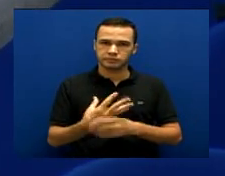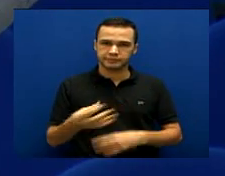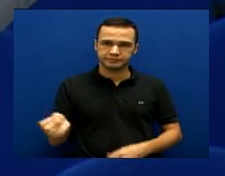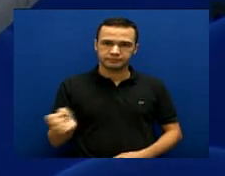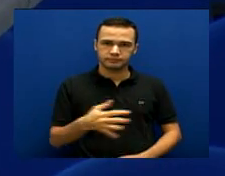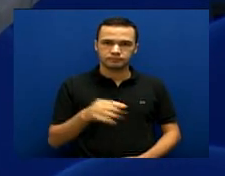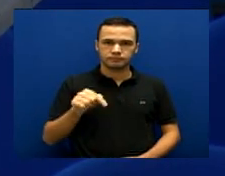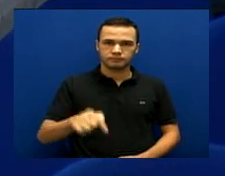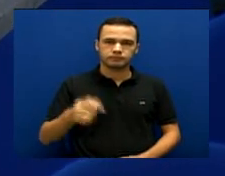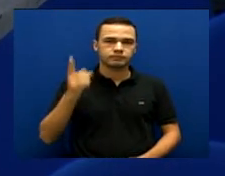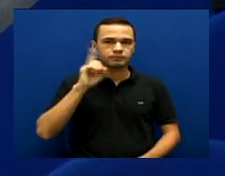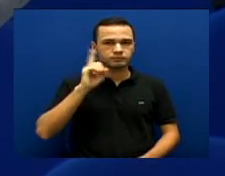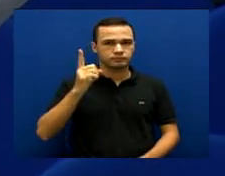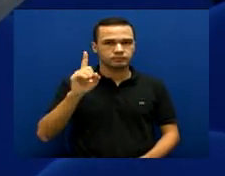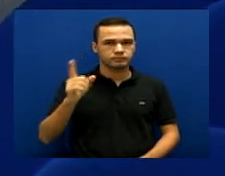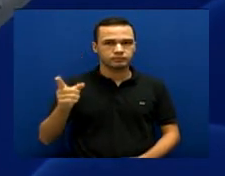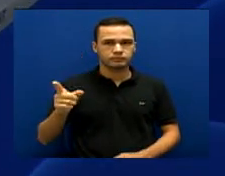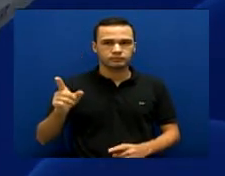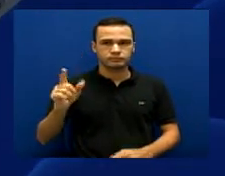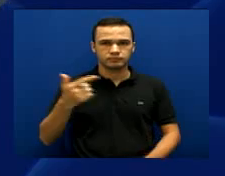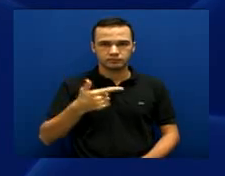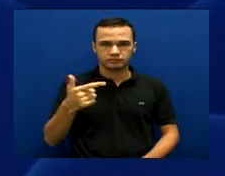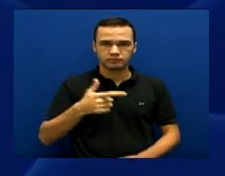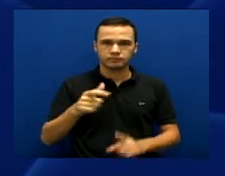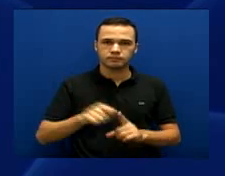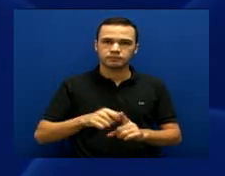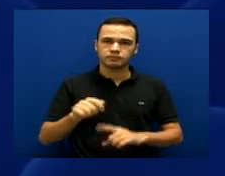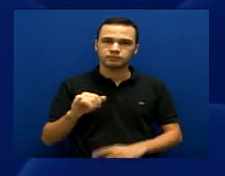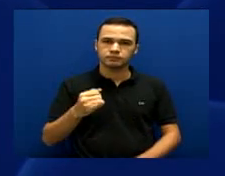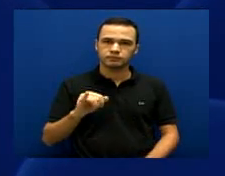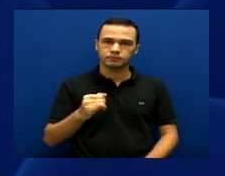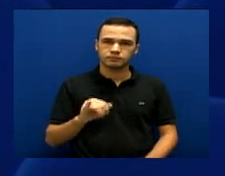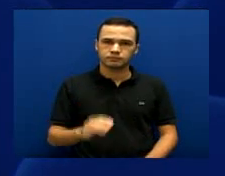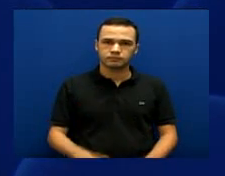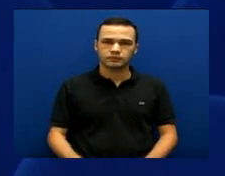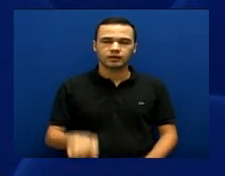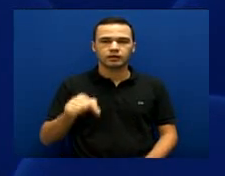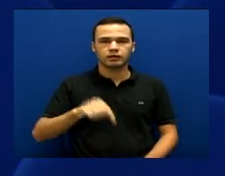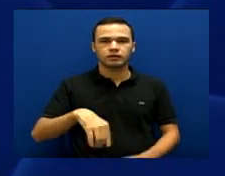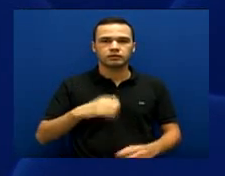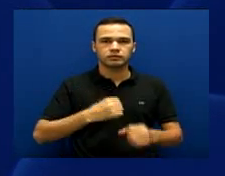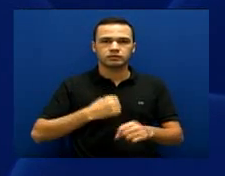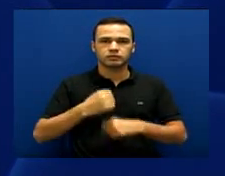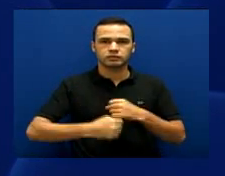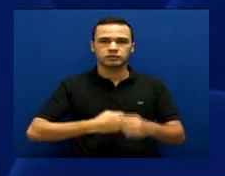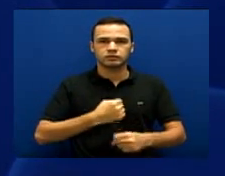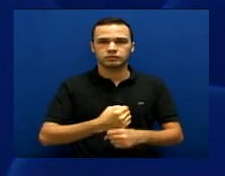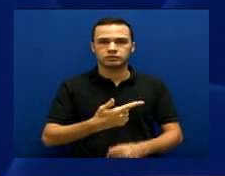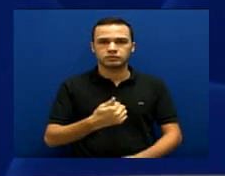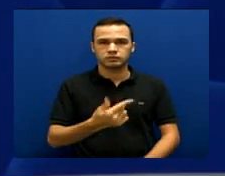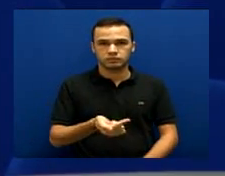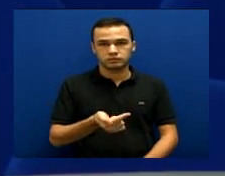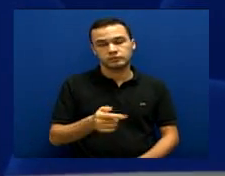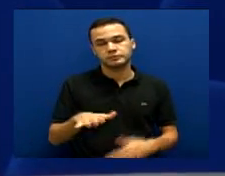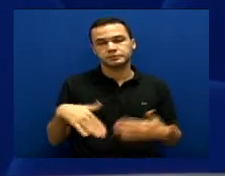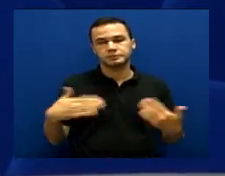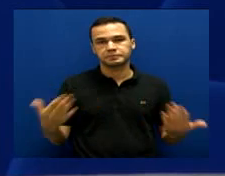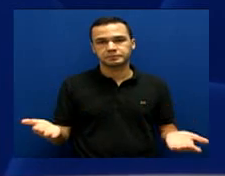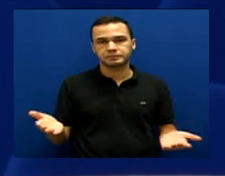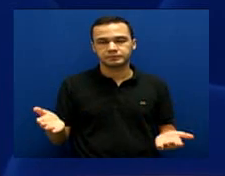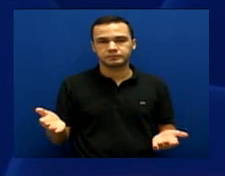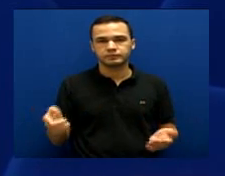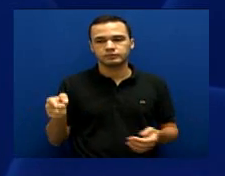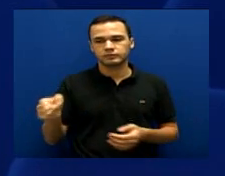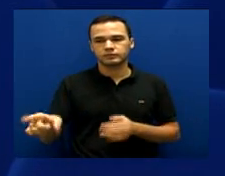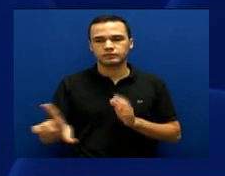em dia no dia 2 ac de meu dia onde há aqui de 17 tá então seguindo no